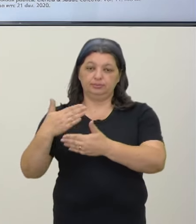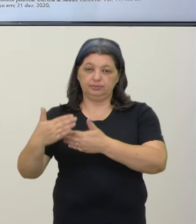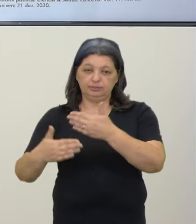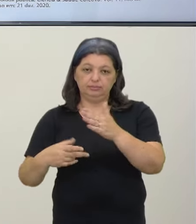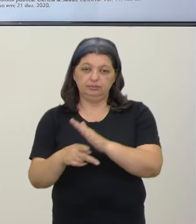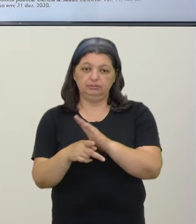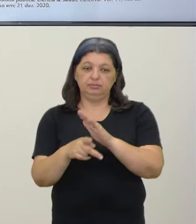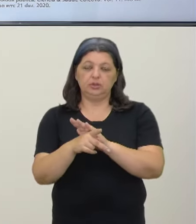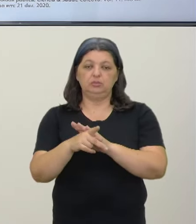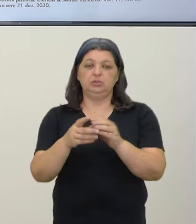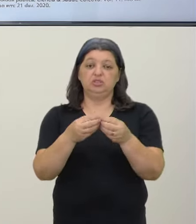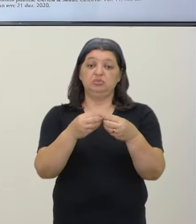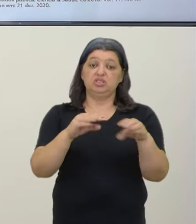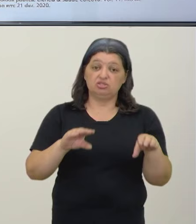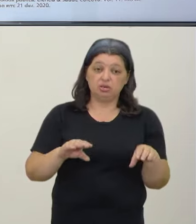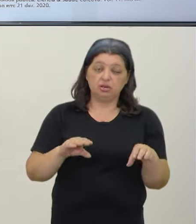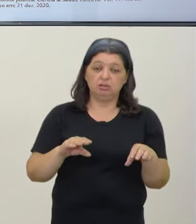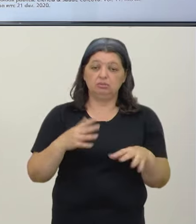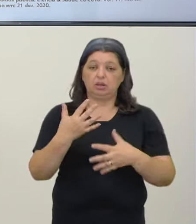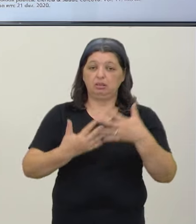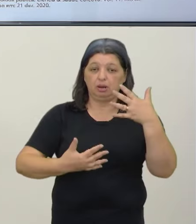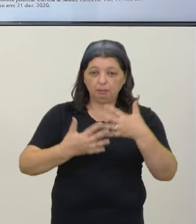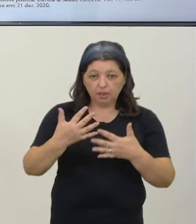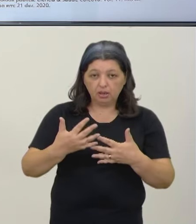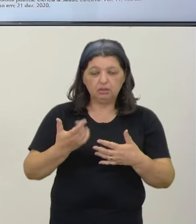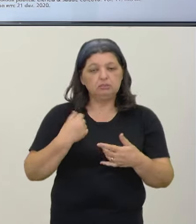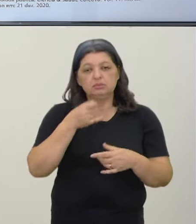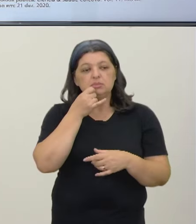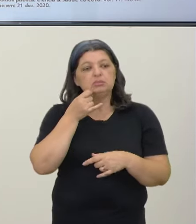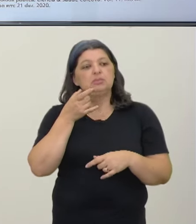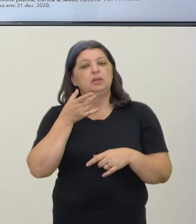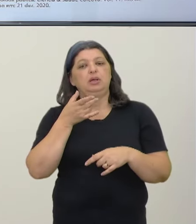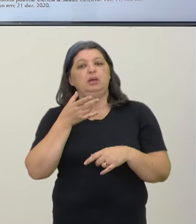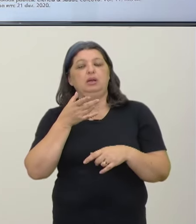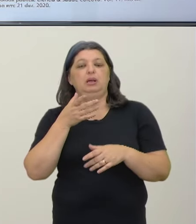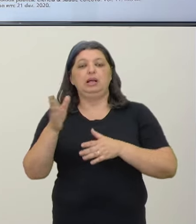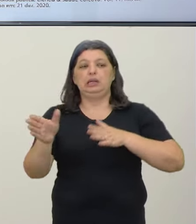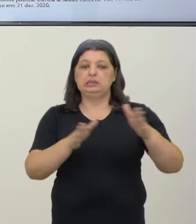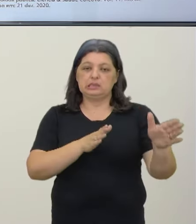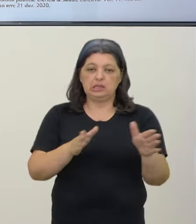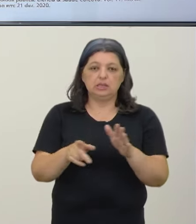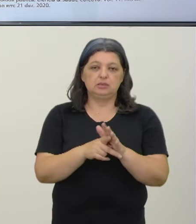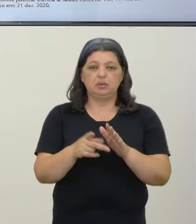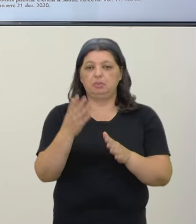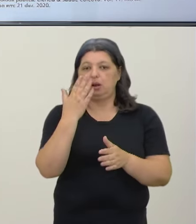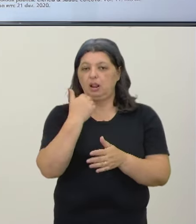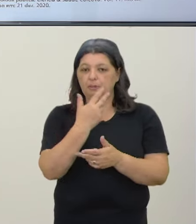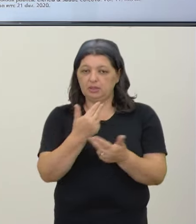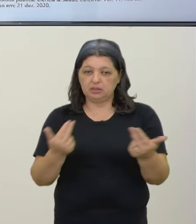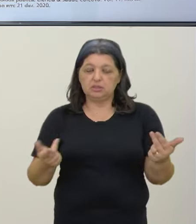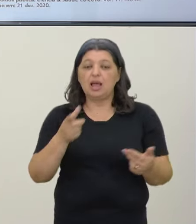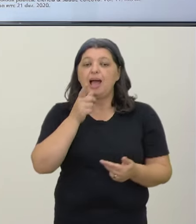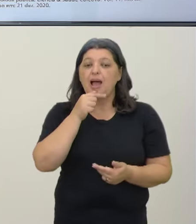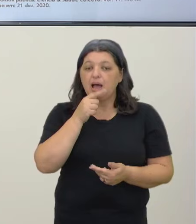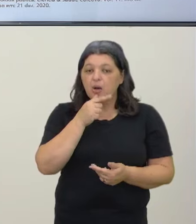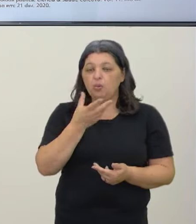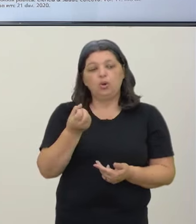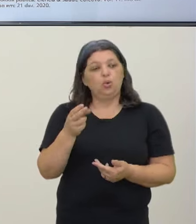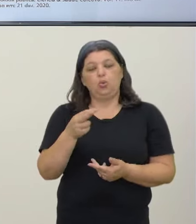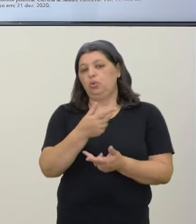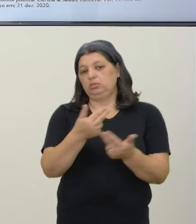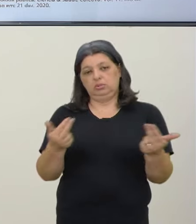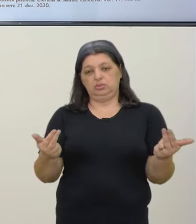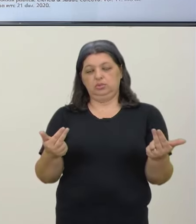prejudicado, então, se eu não tive acesso a certas coisas, ou se eu não tive acesso à alimentação, à água, ou outras